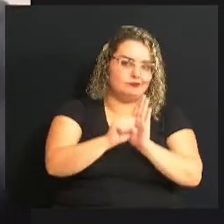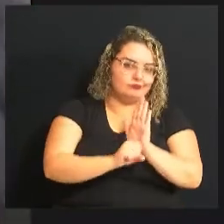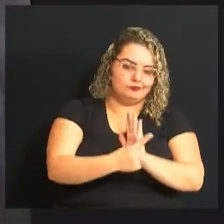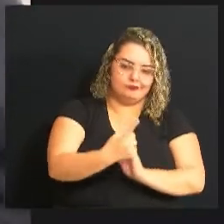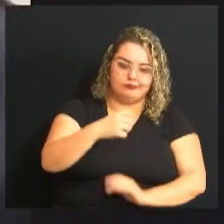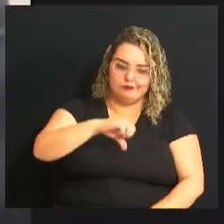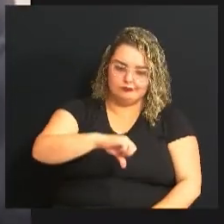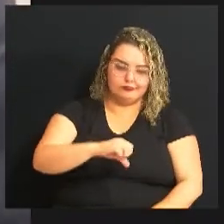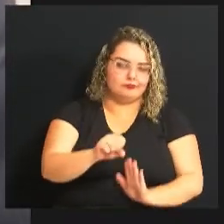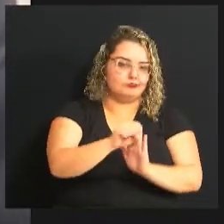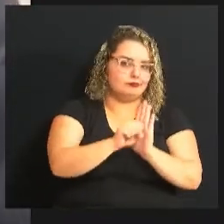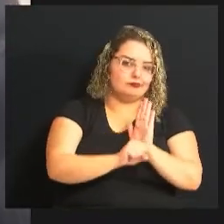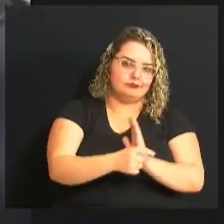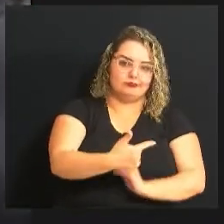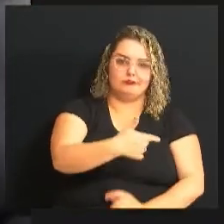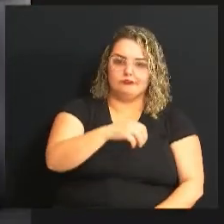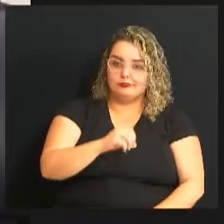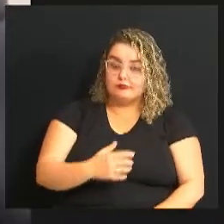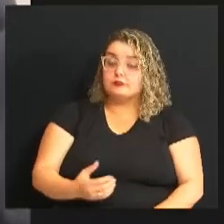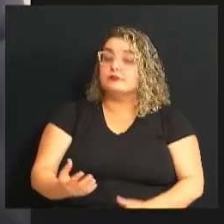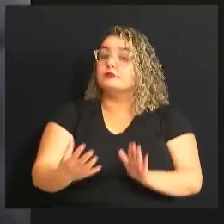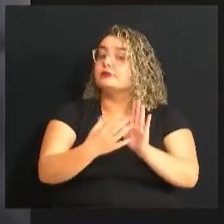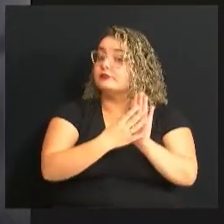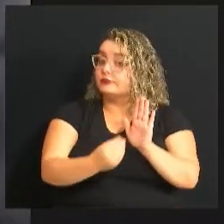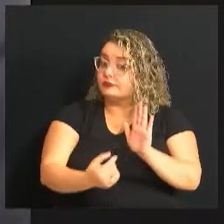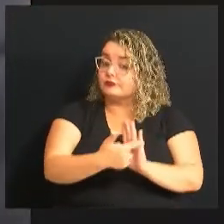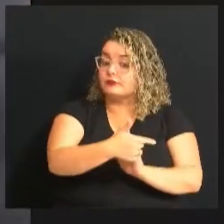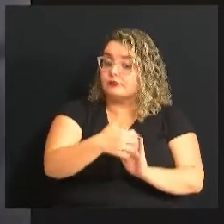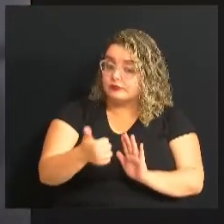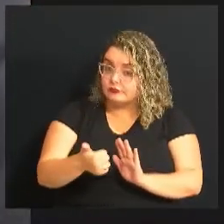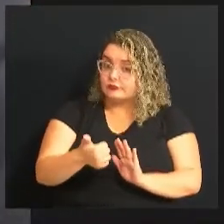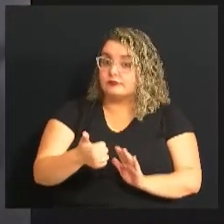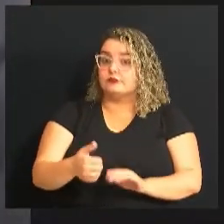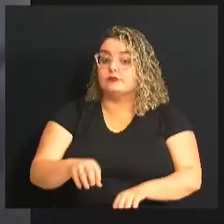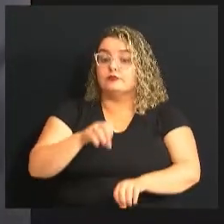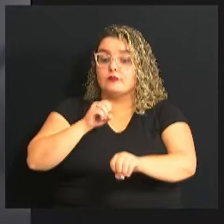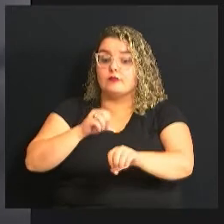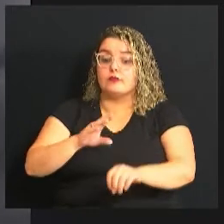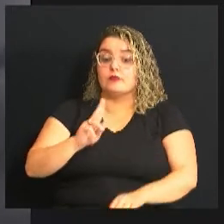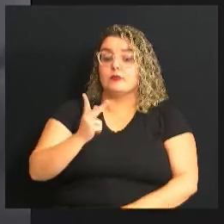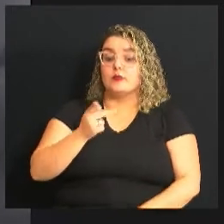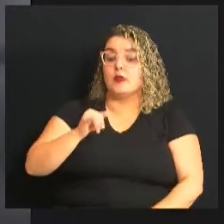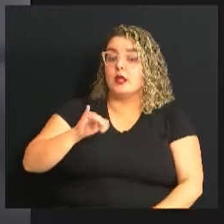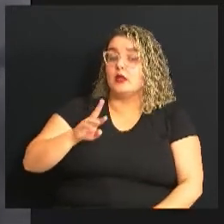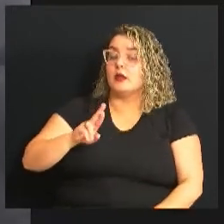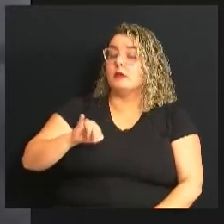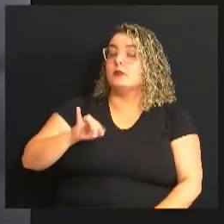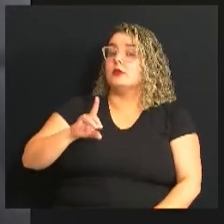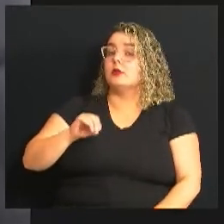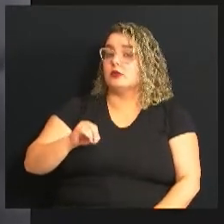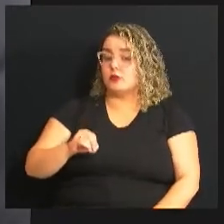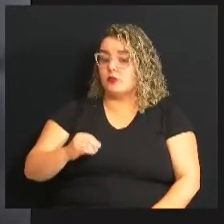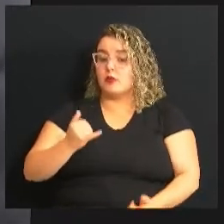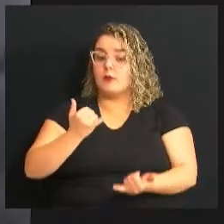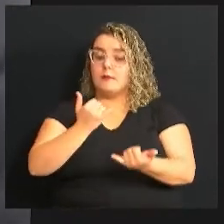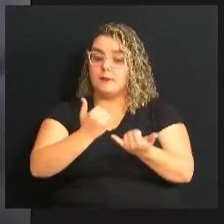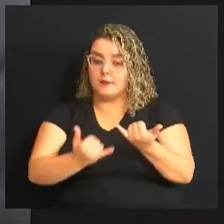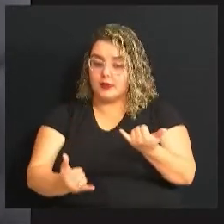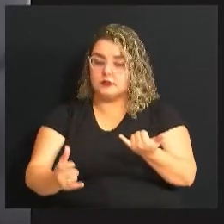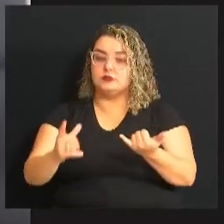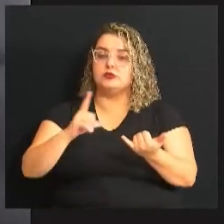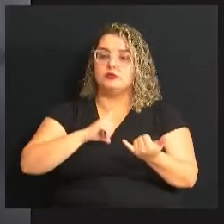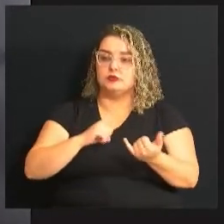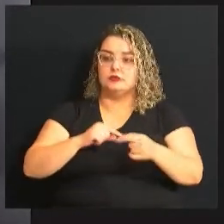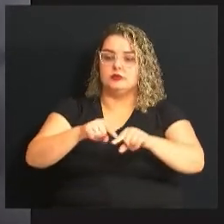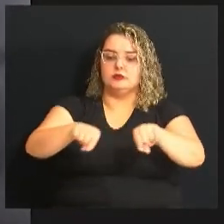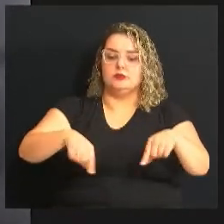XX. O modelo do século XXI é o ensino híbrido, onde parte do tempo o menino vai ter, sim, dentro de sala de